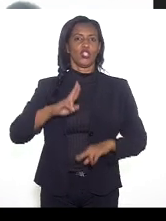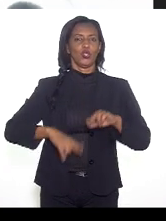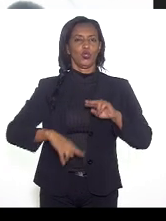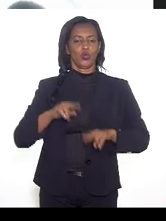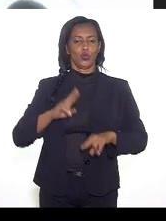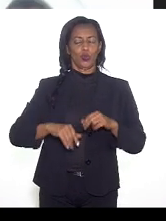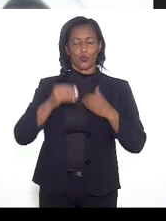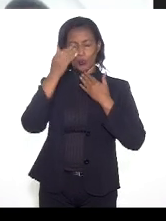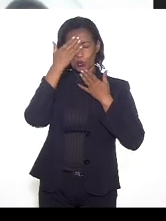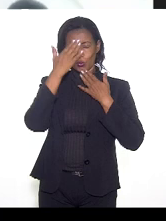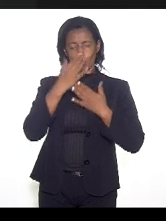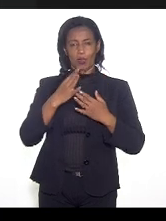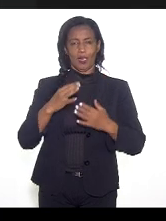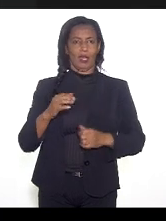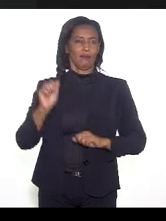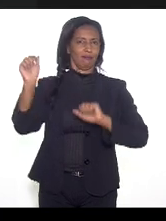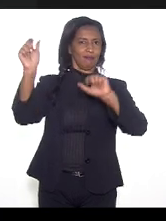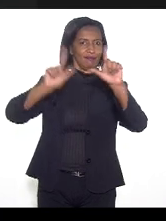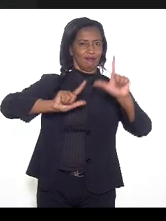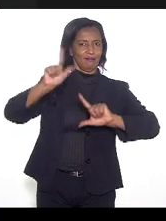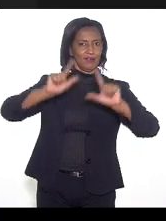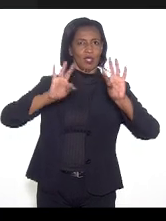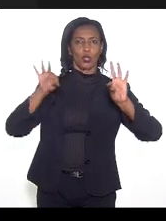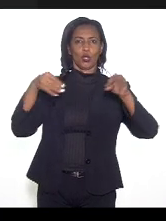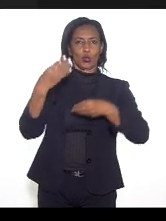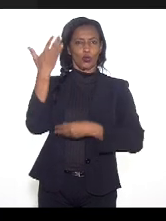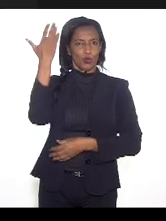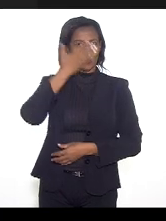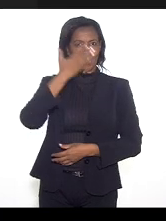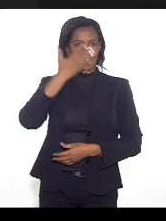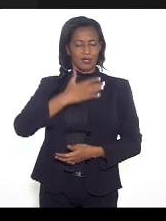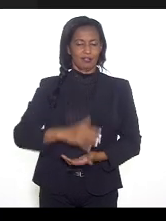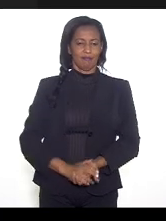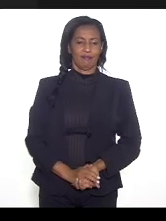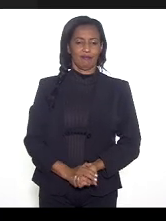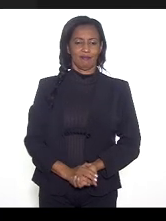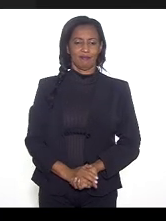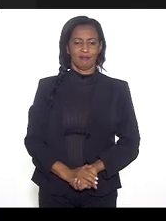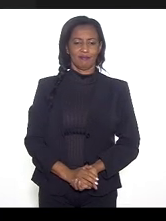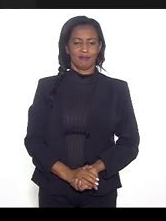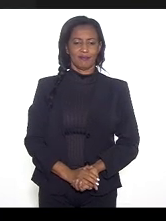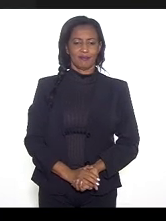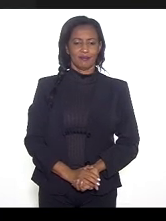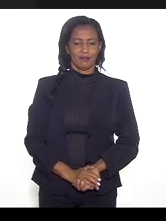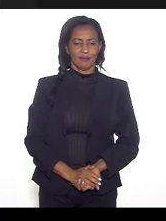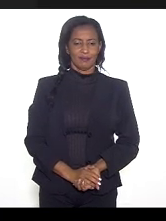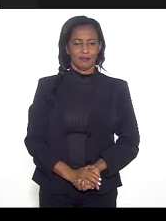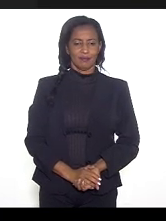Muito obrigado, obrigado à TV Alerj, obrigado a todos os presentes. Está encerrada a sessão.